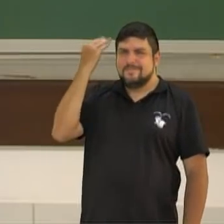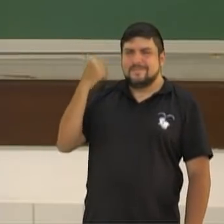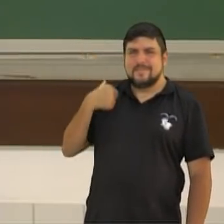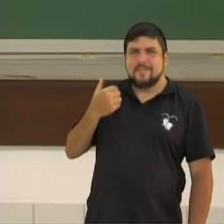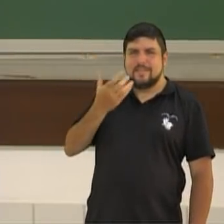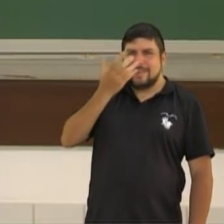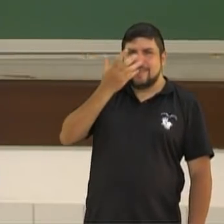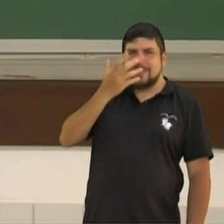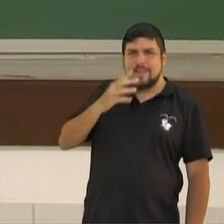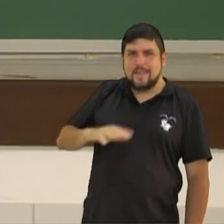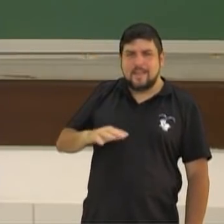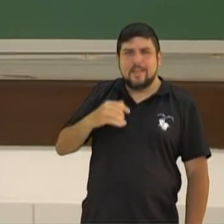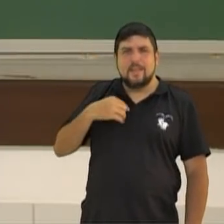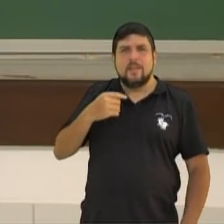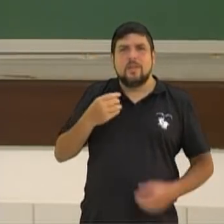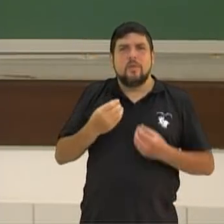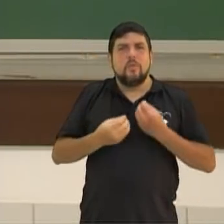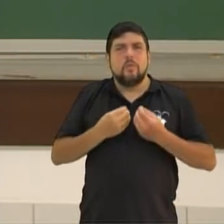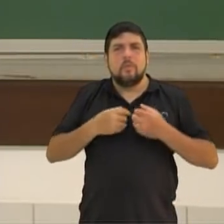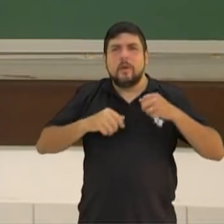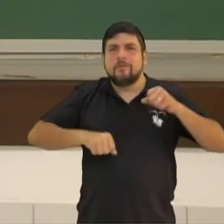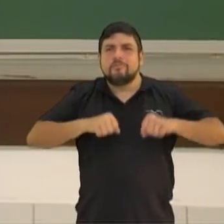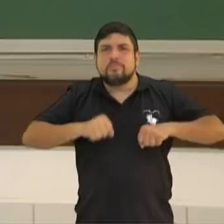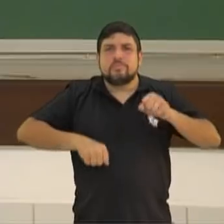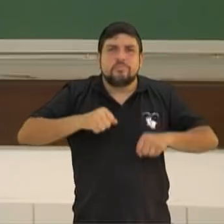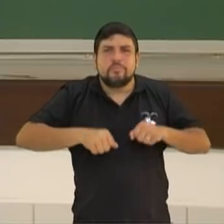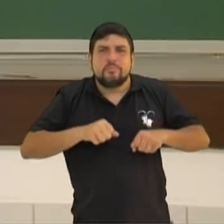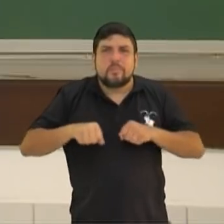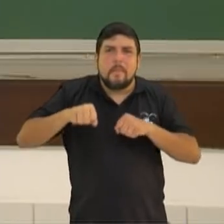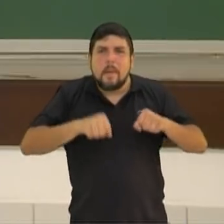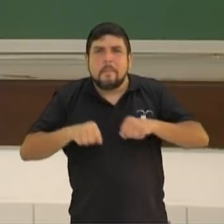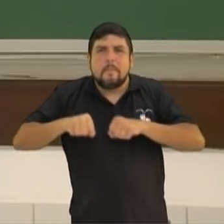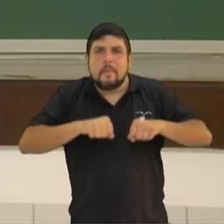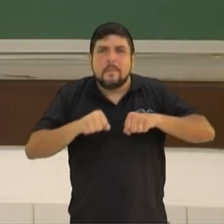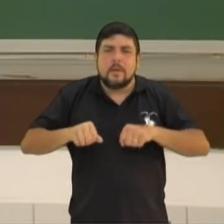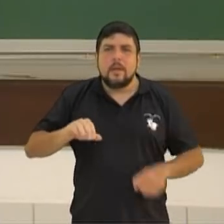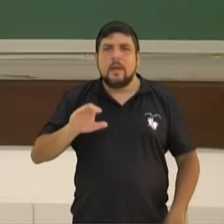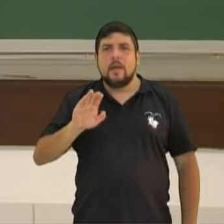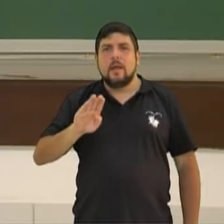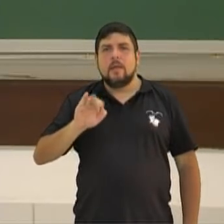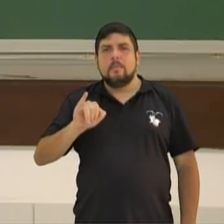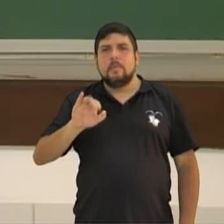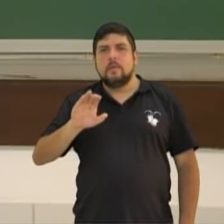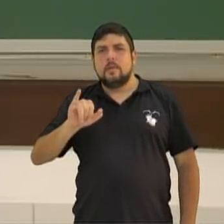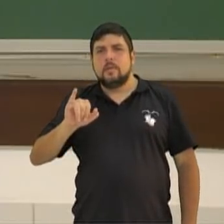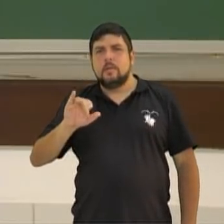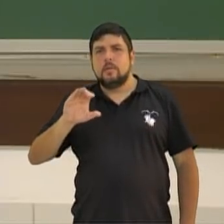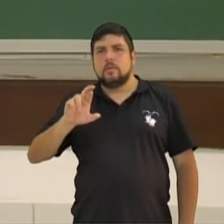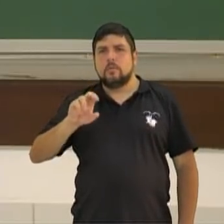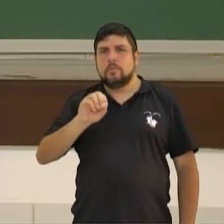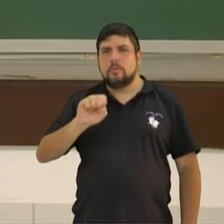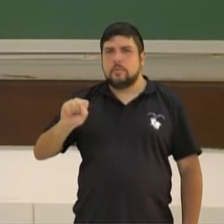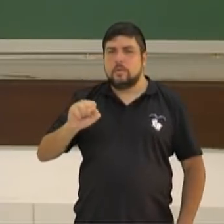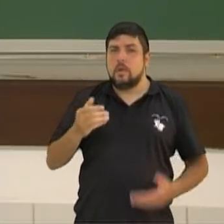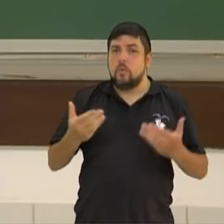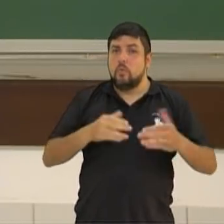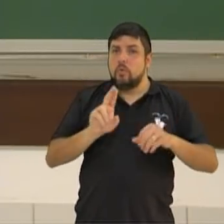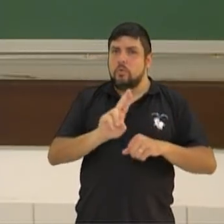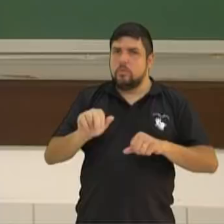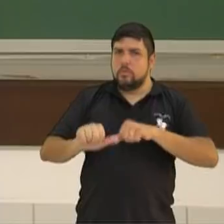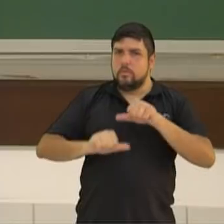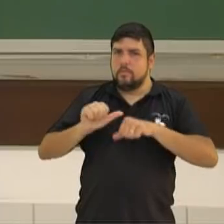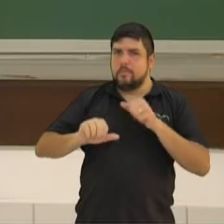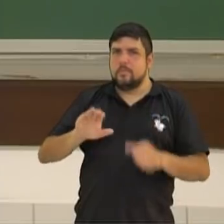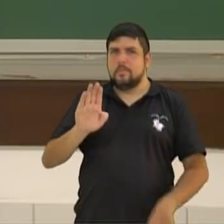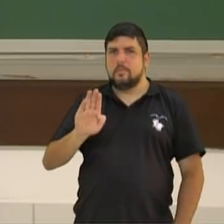a gente corria bicicross, a gente fazia bicicross. Hoje o nome mudou para BMX, mas o que